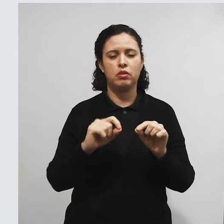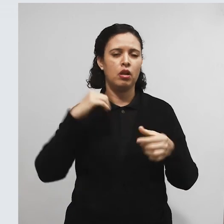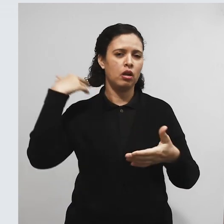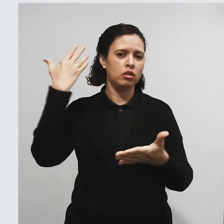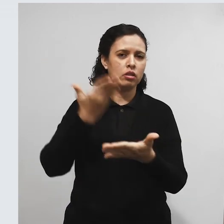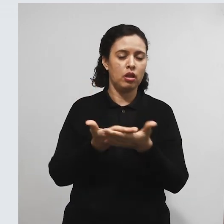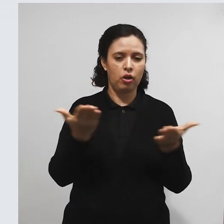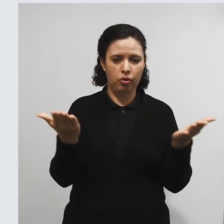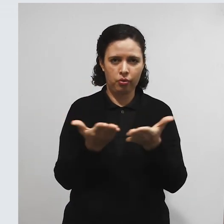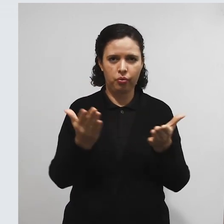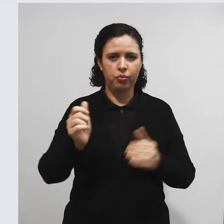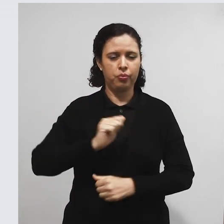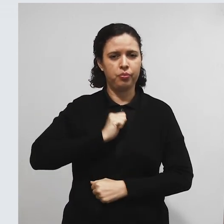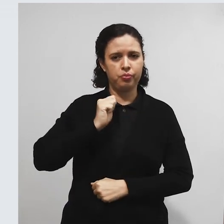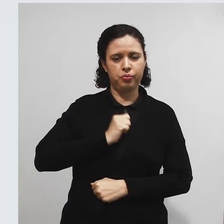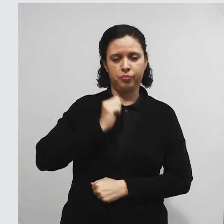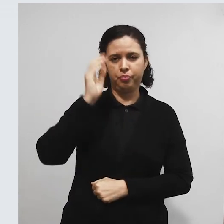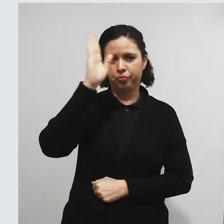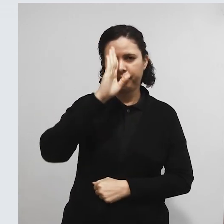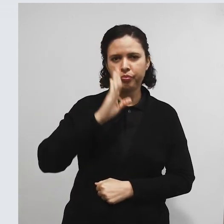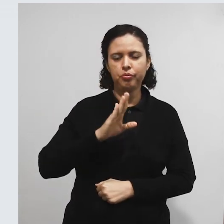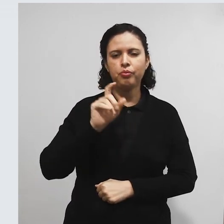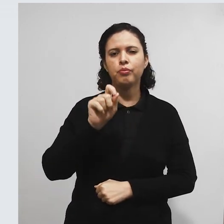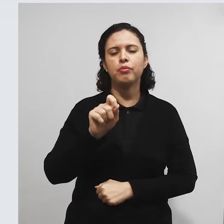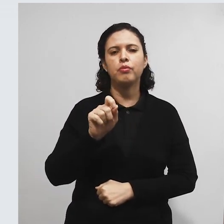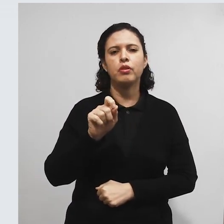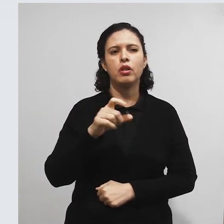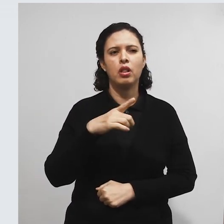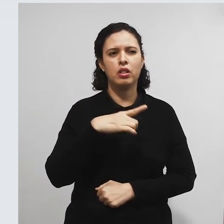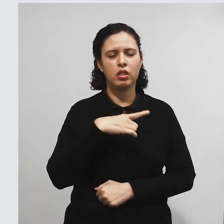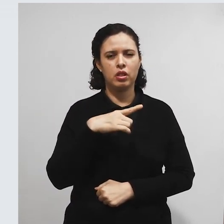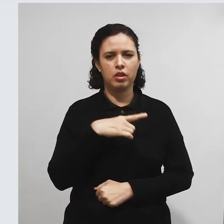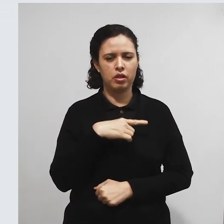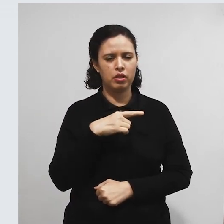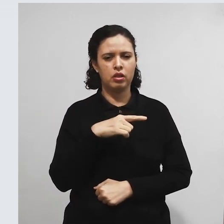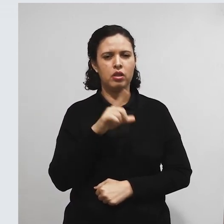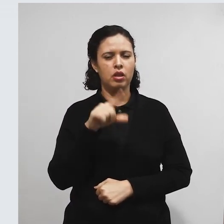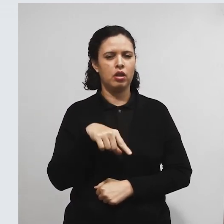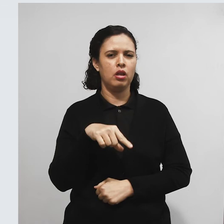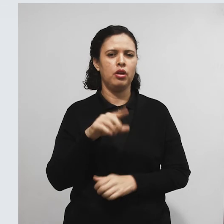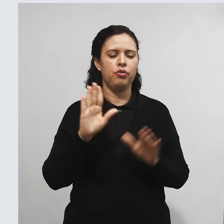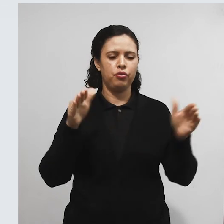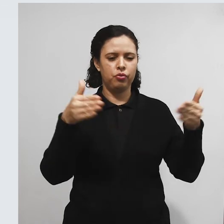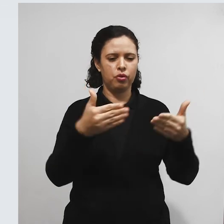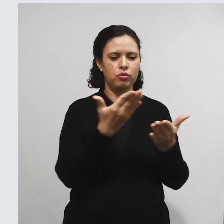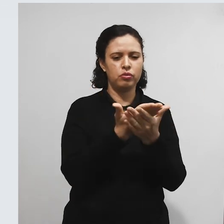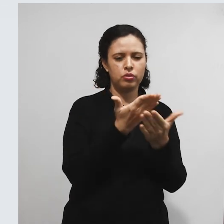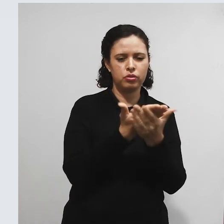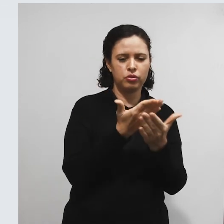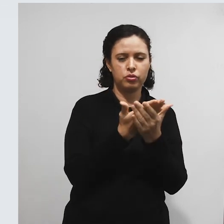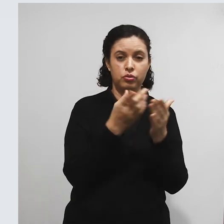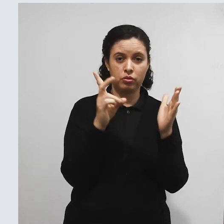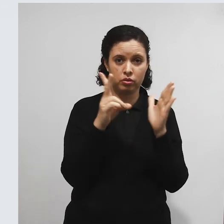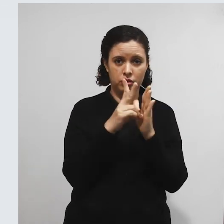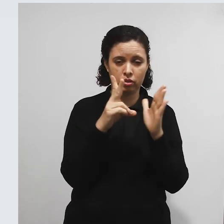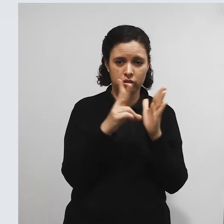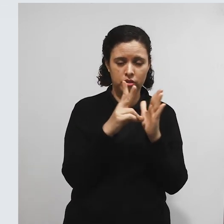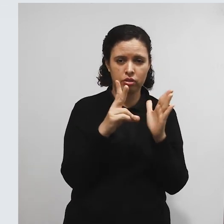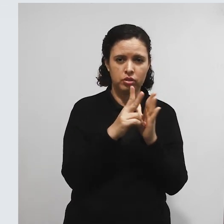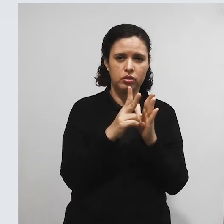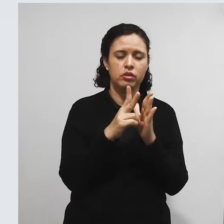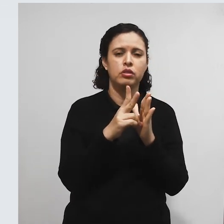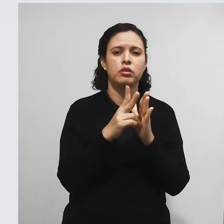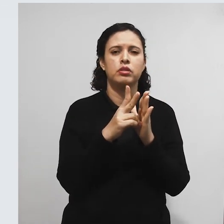brasileira, é uma antropologia que foi muito especializada nos estudos indígenas. Diga-se